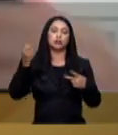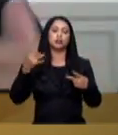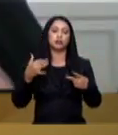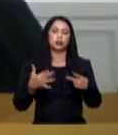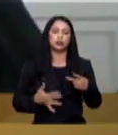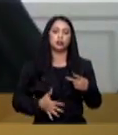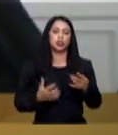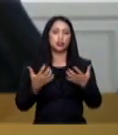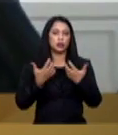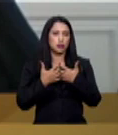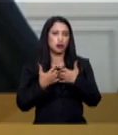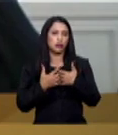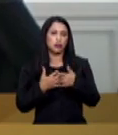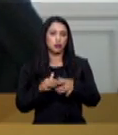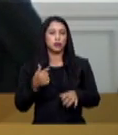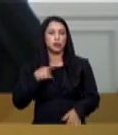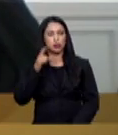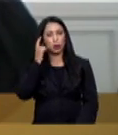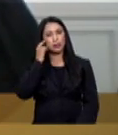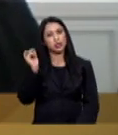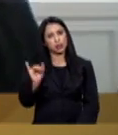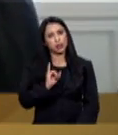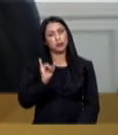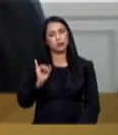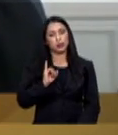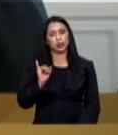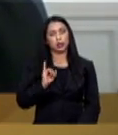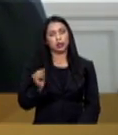explicações e reflexões que me parecem importantes.